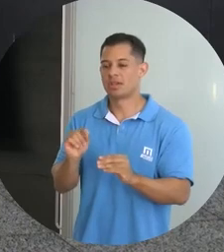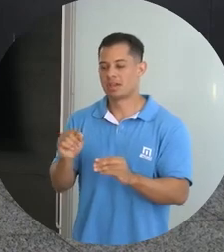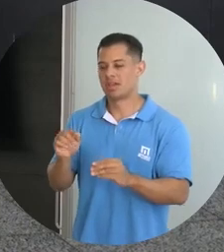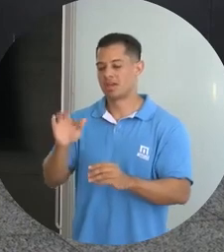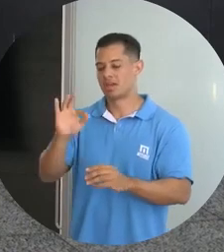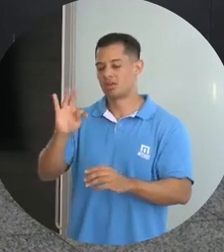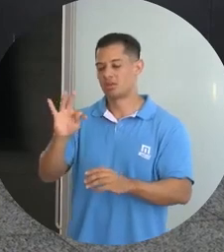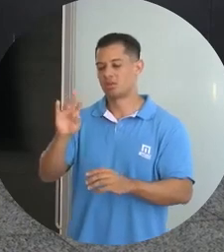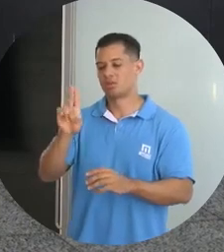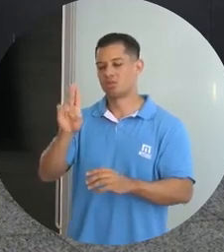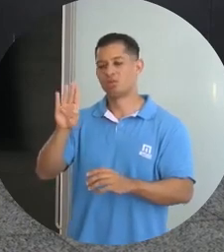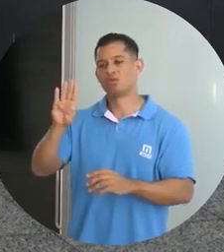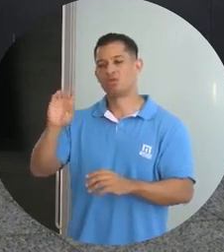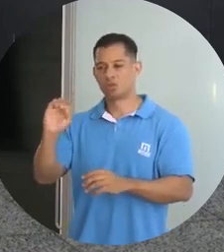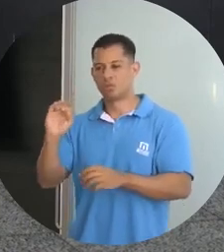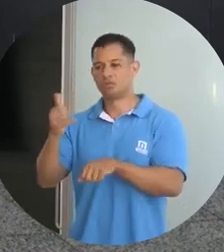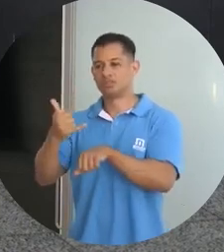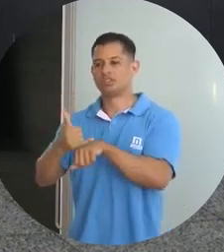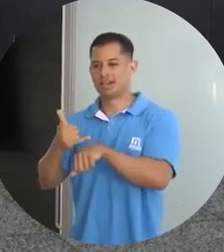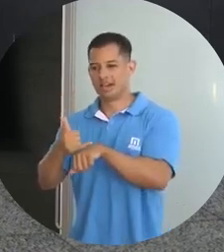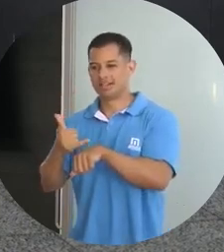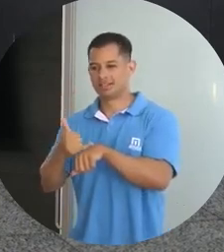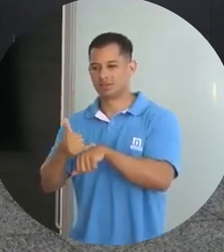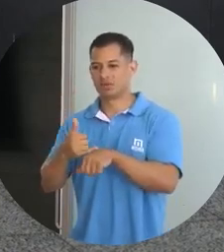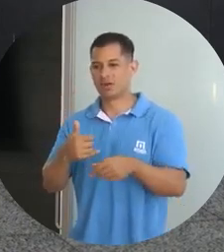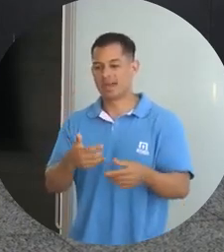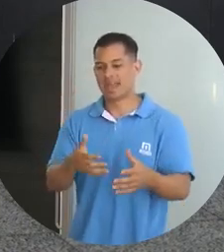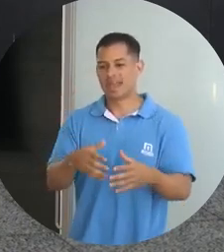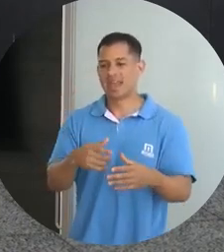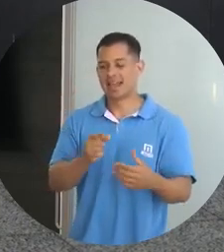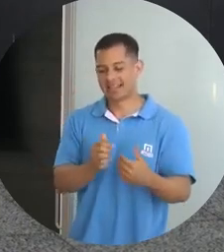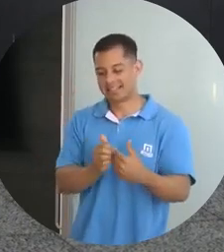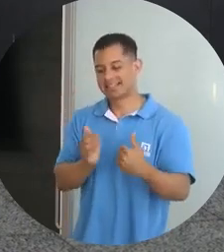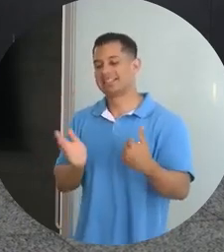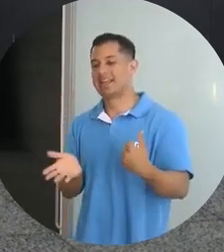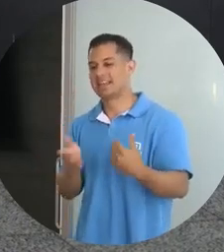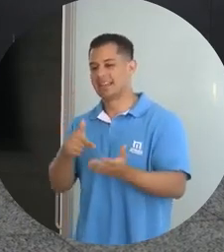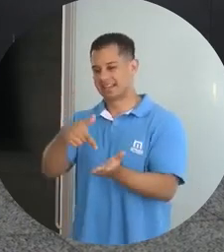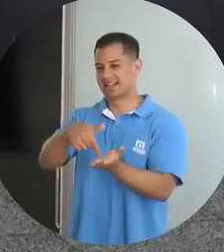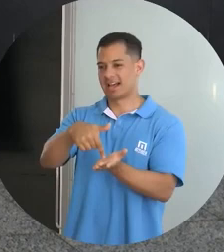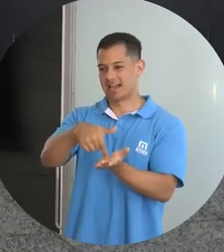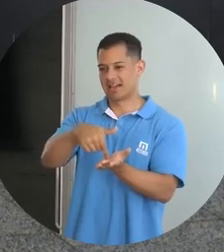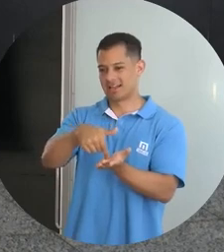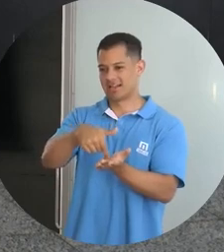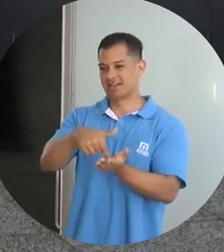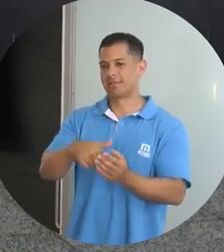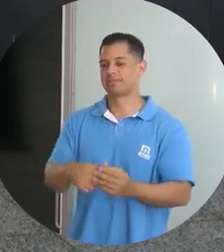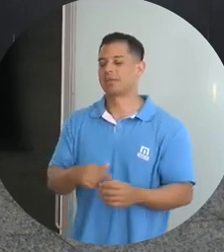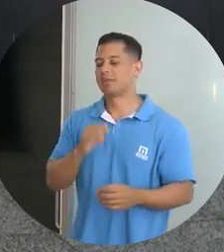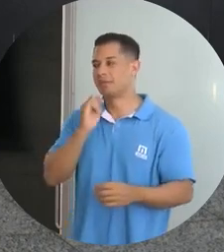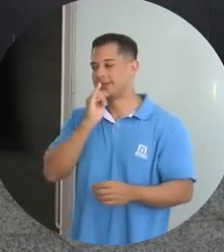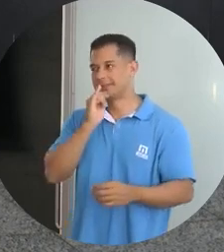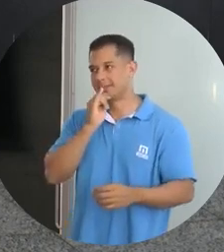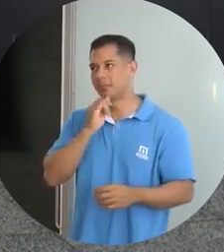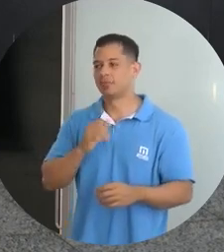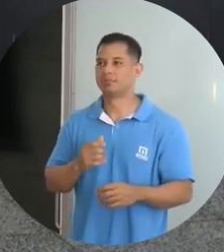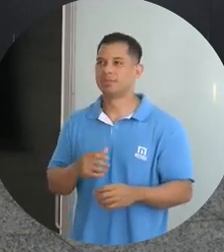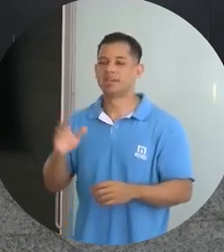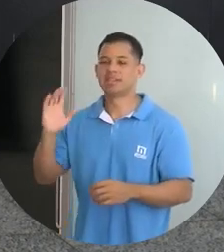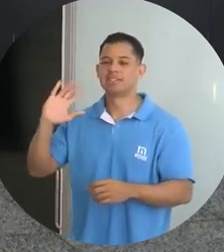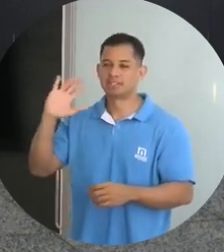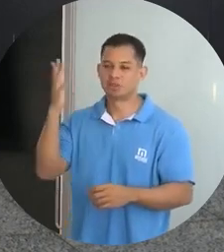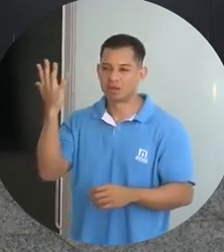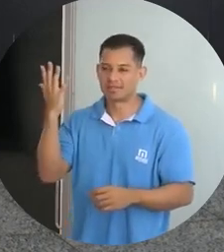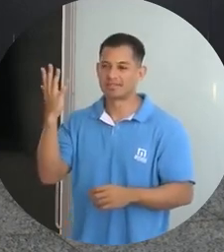externamente à estaca. Então, esse é um ponto que eu esqueci de comentar, que esse tubo de aço, em situações, após